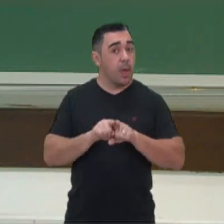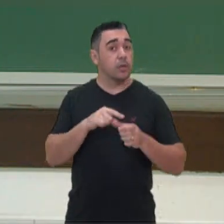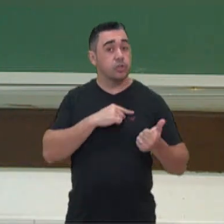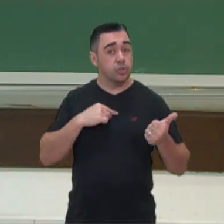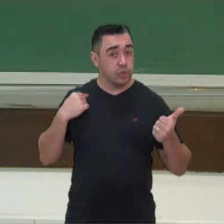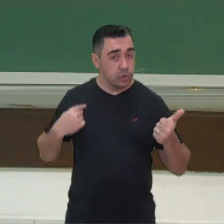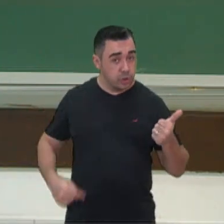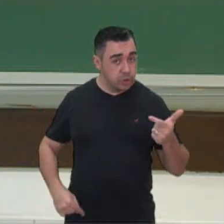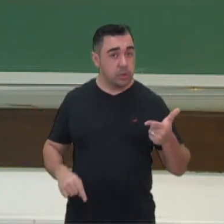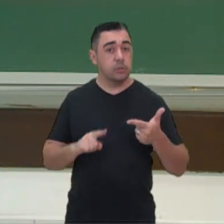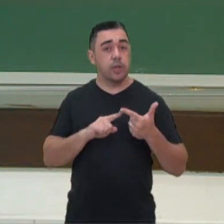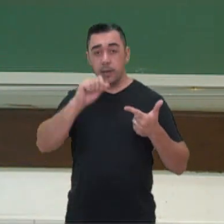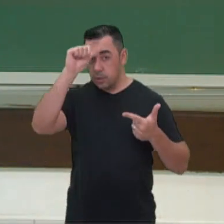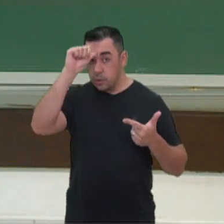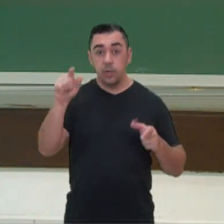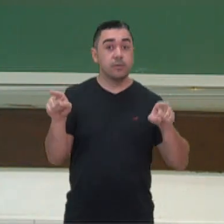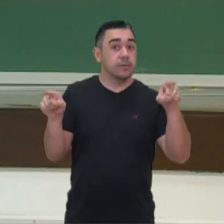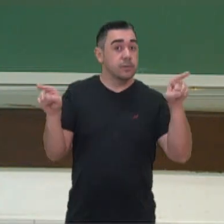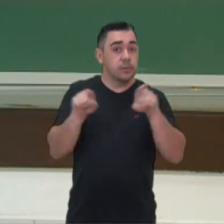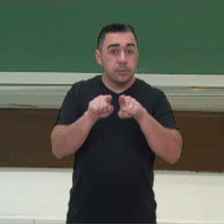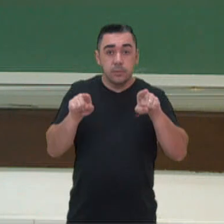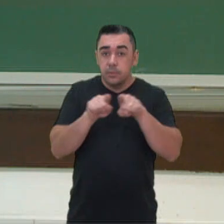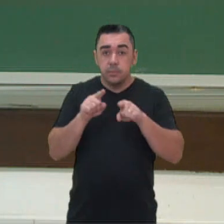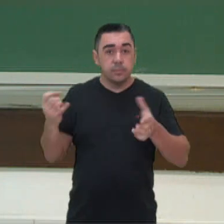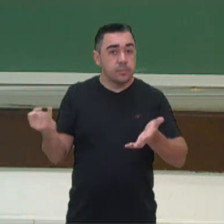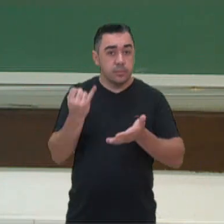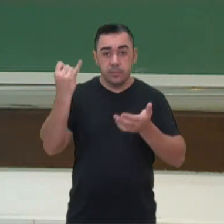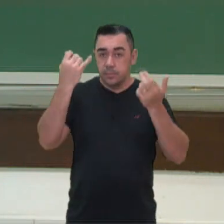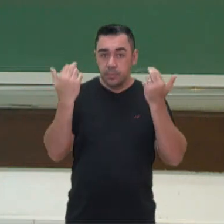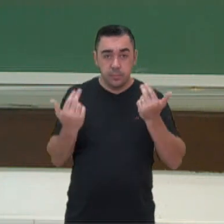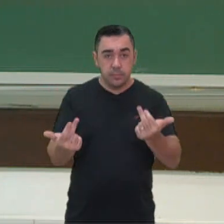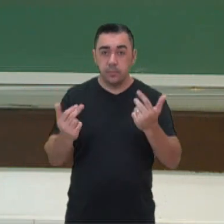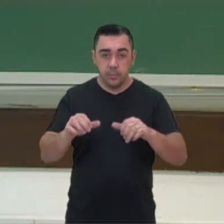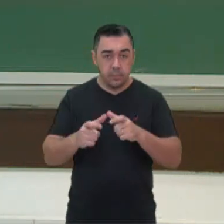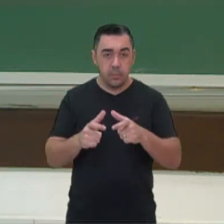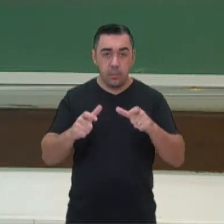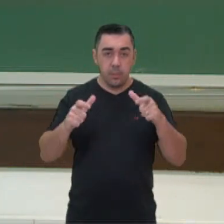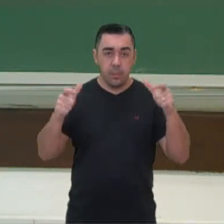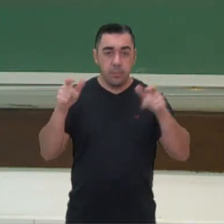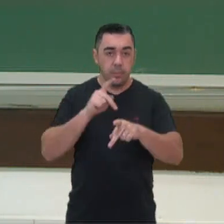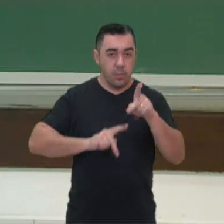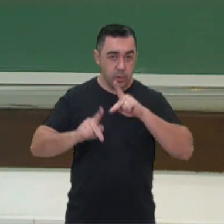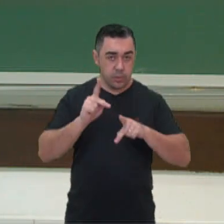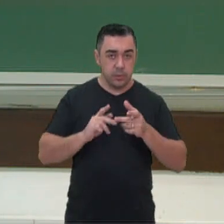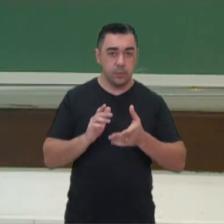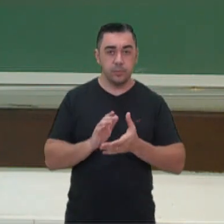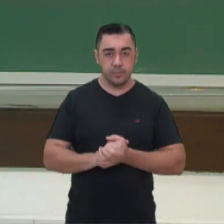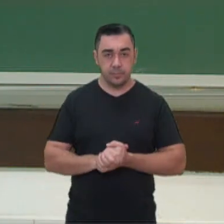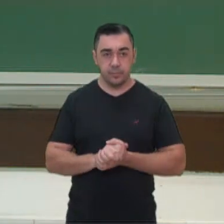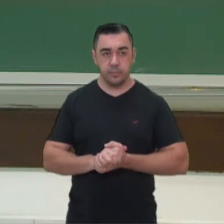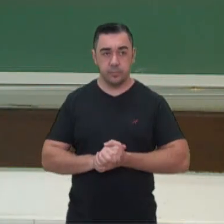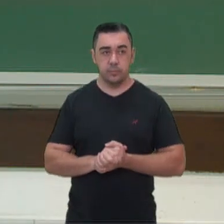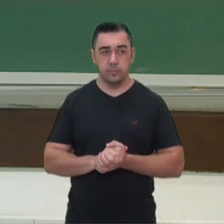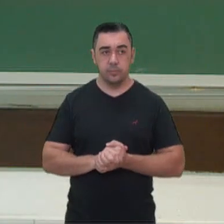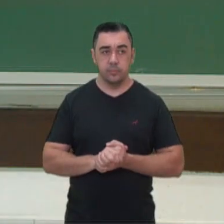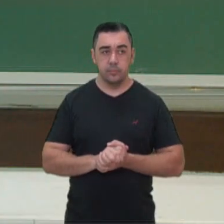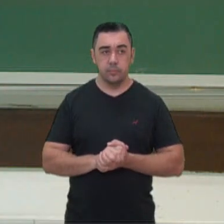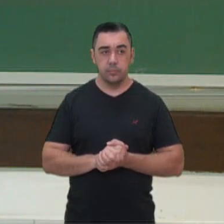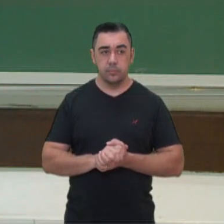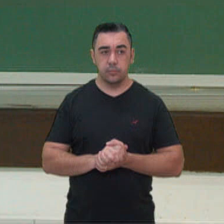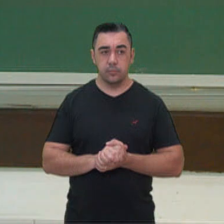tão importantes quanto a Mesopotâmia e ao